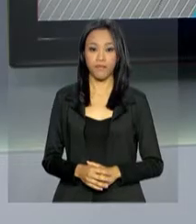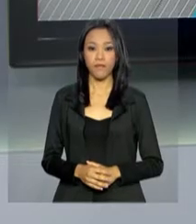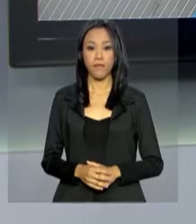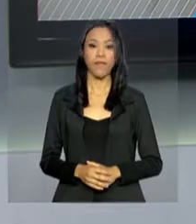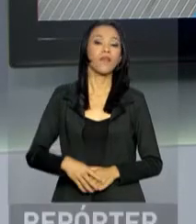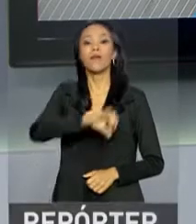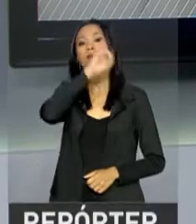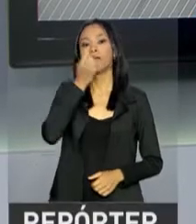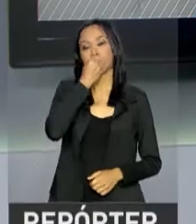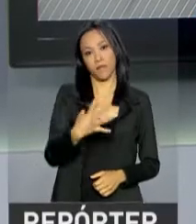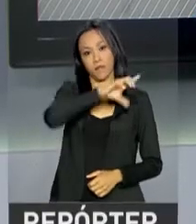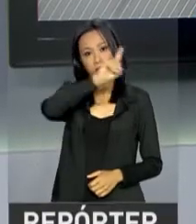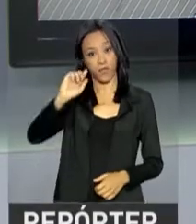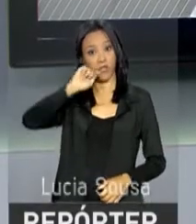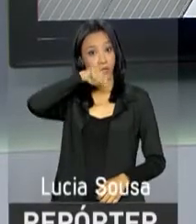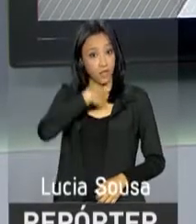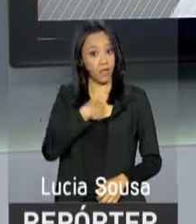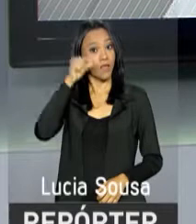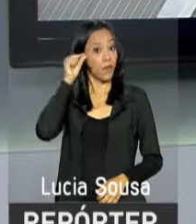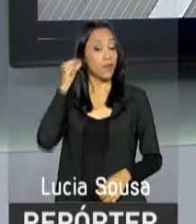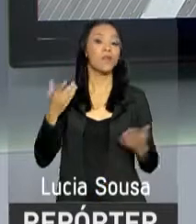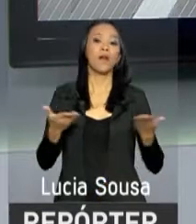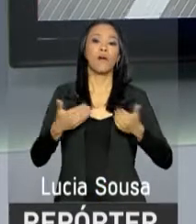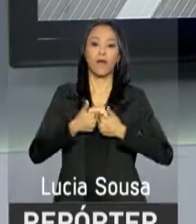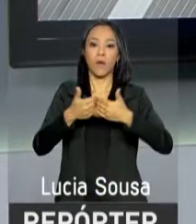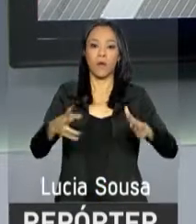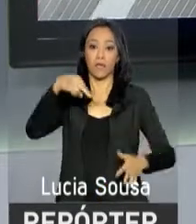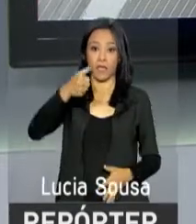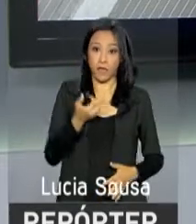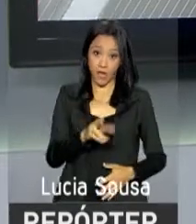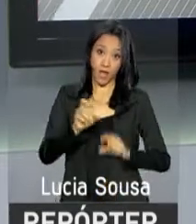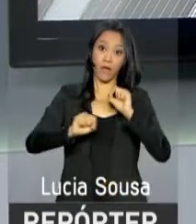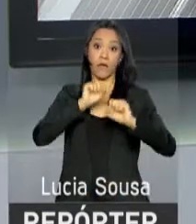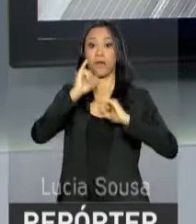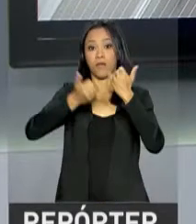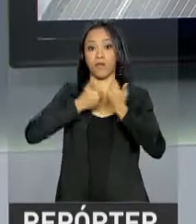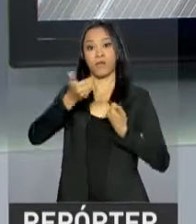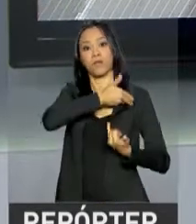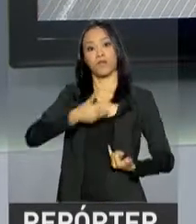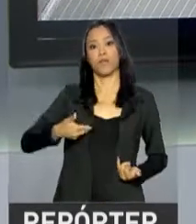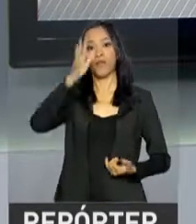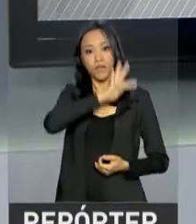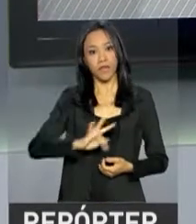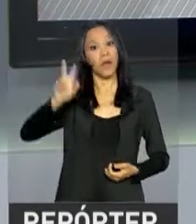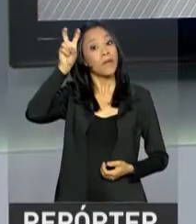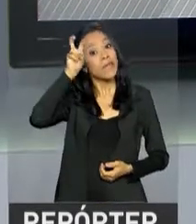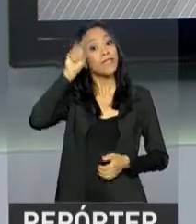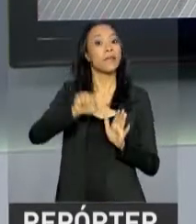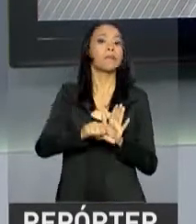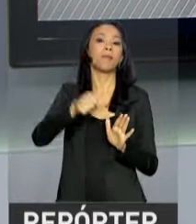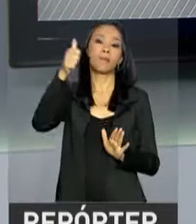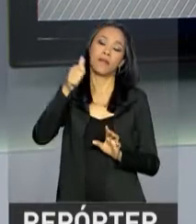olá bom dia eu sou país há dias e começa agora o repórter nbr com as notícias do governo federal desta quinta-feira 1º